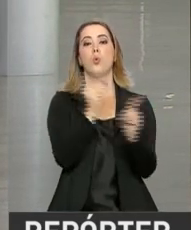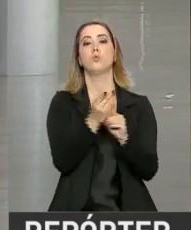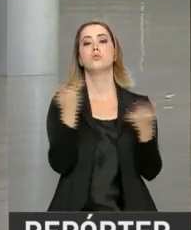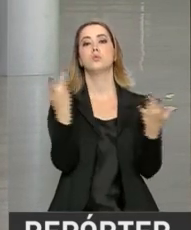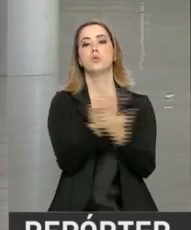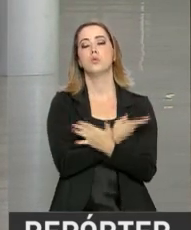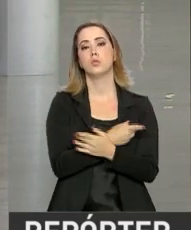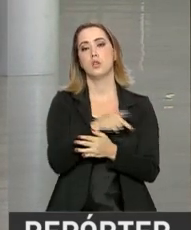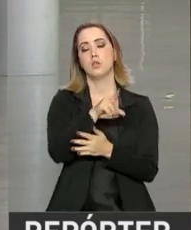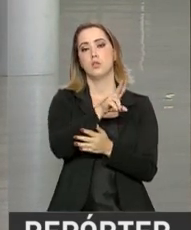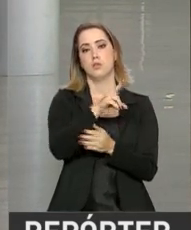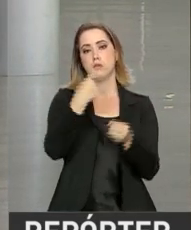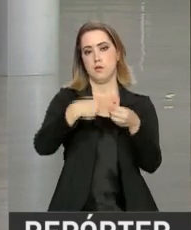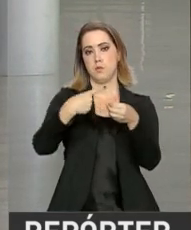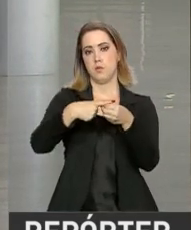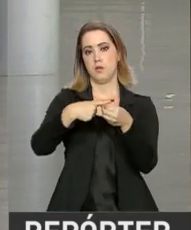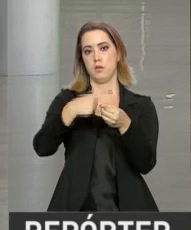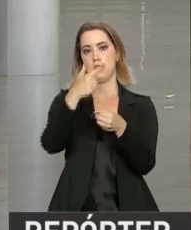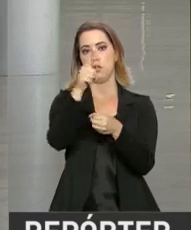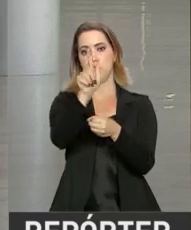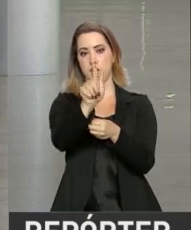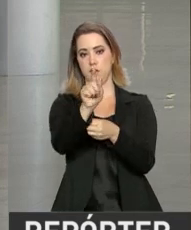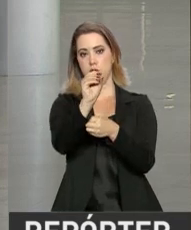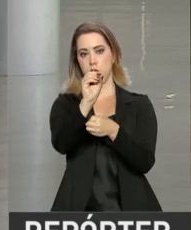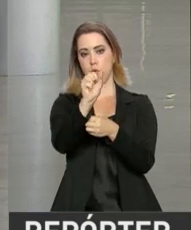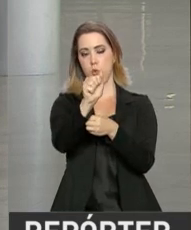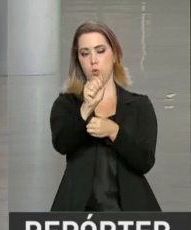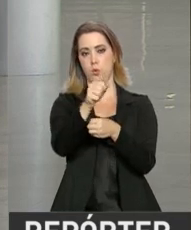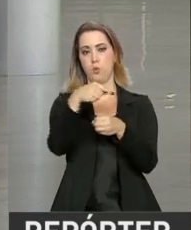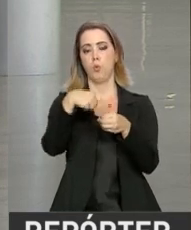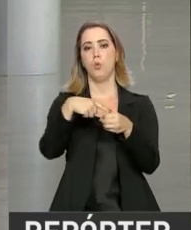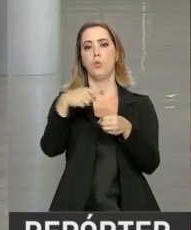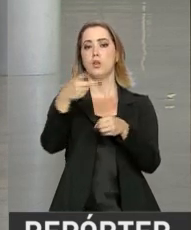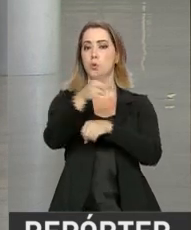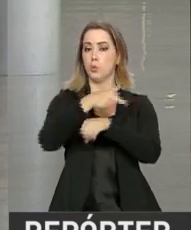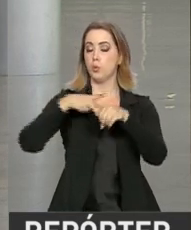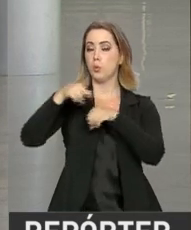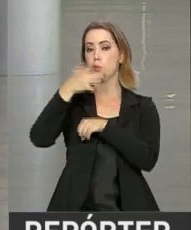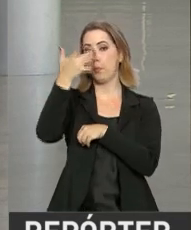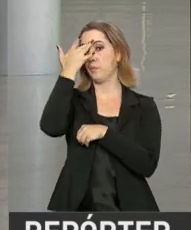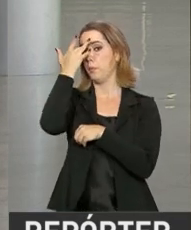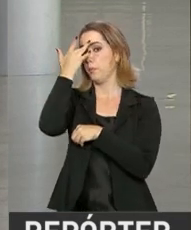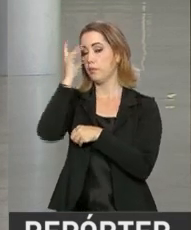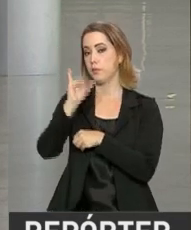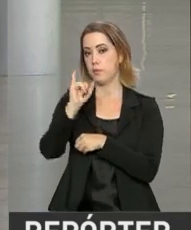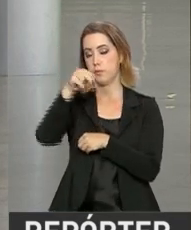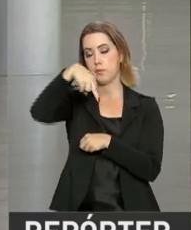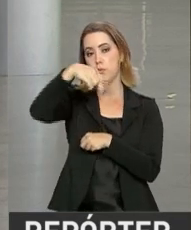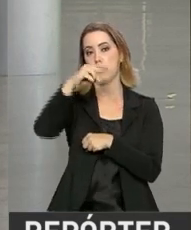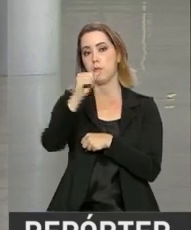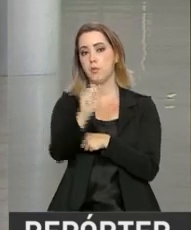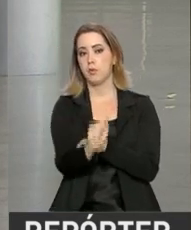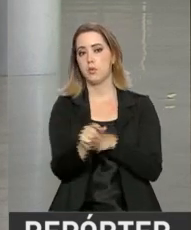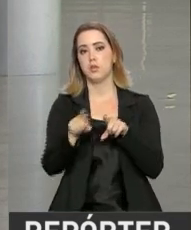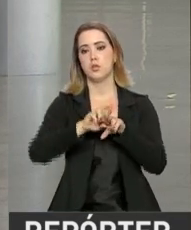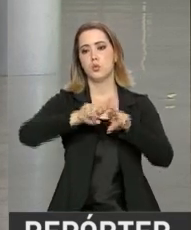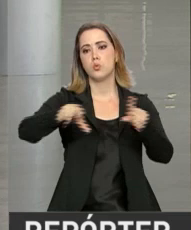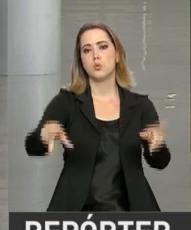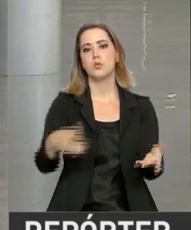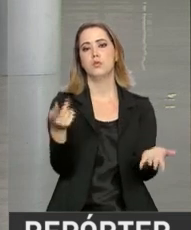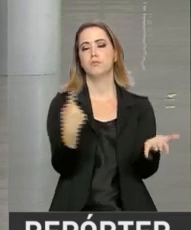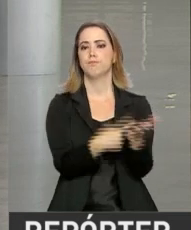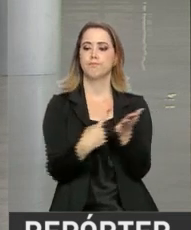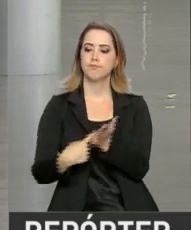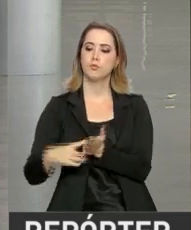de outubro, com a presença dos presidentes dos 5 países. E deve ser assinados acordos em diversas áreas. Vamos